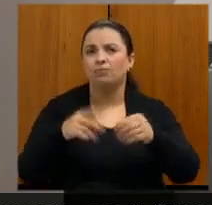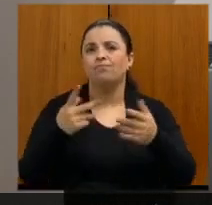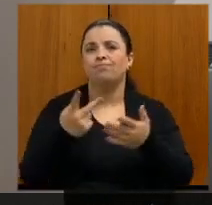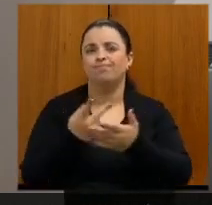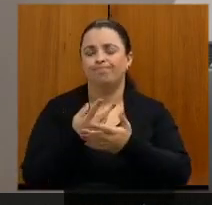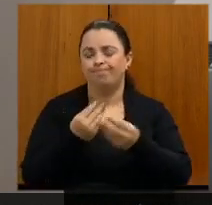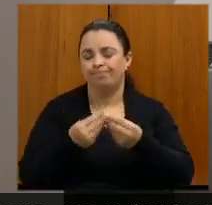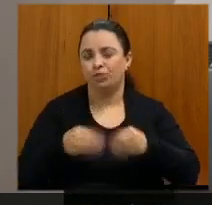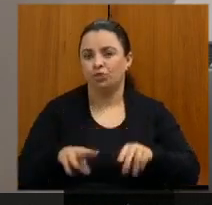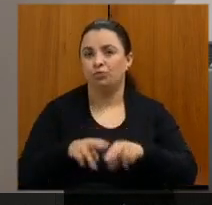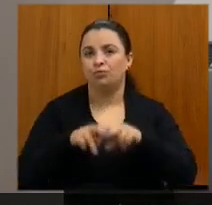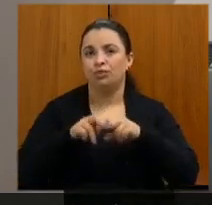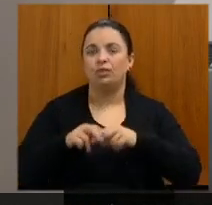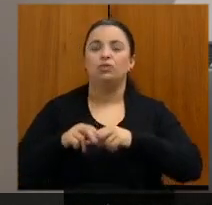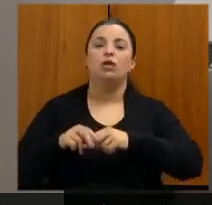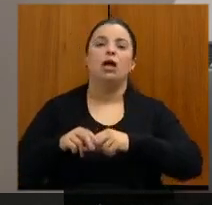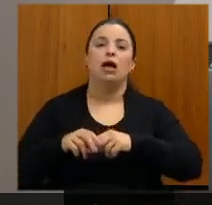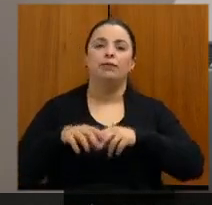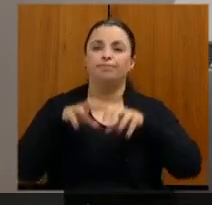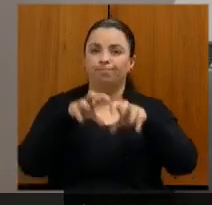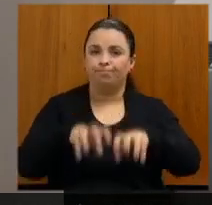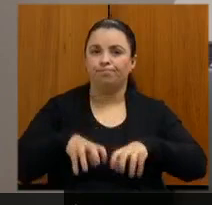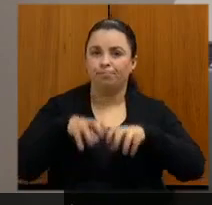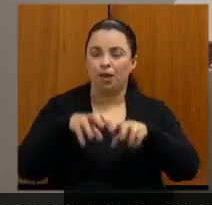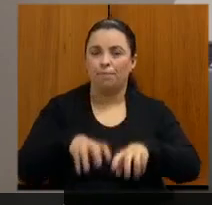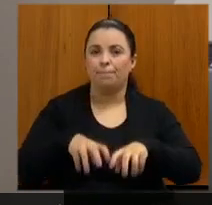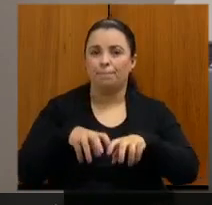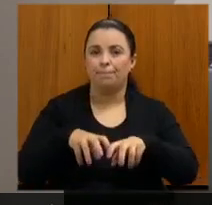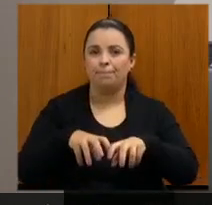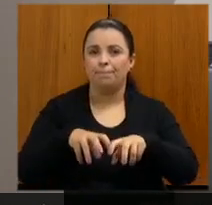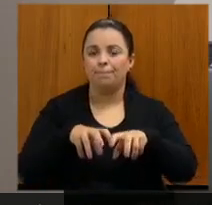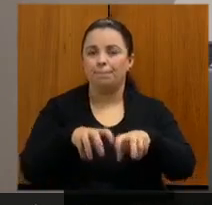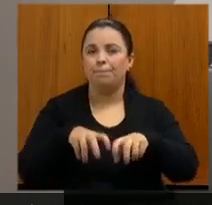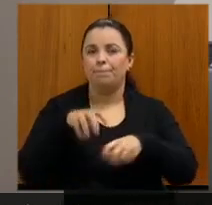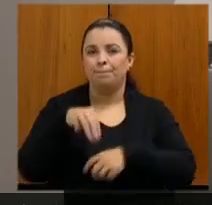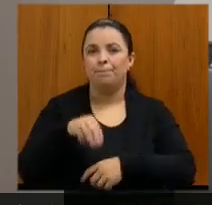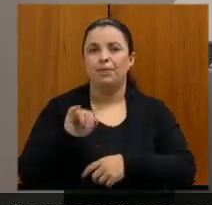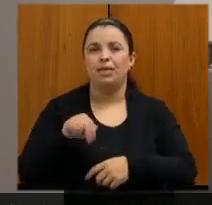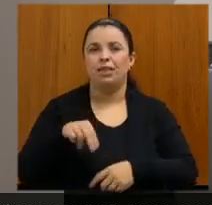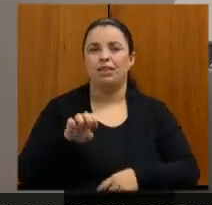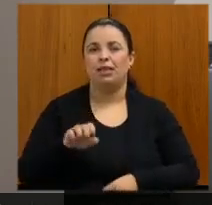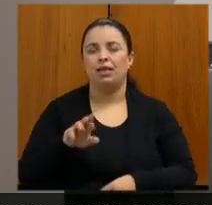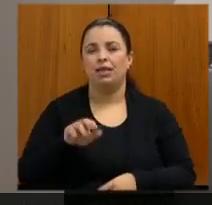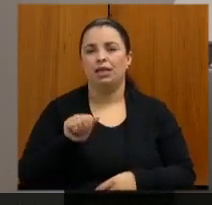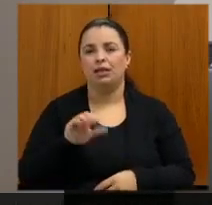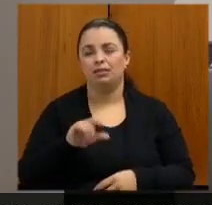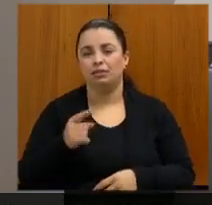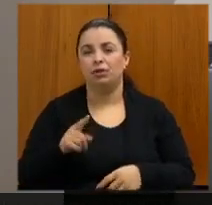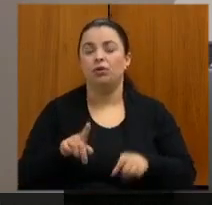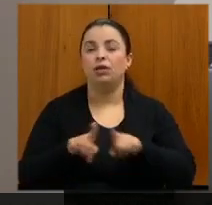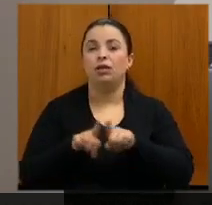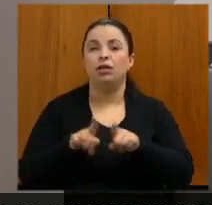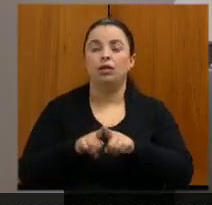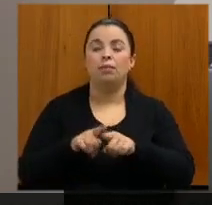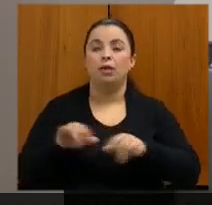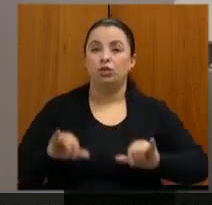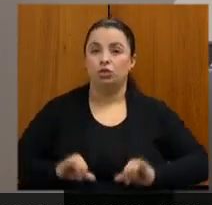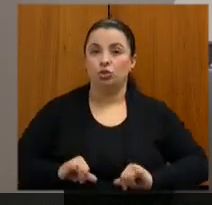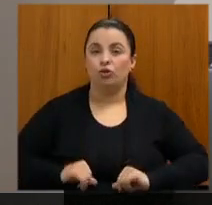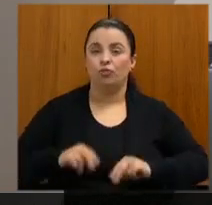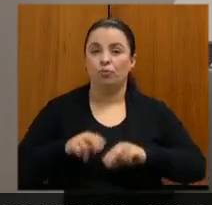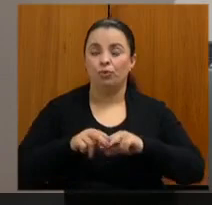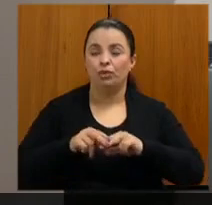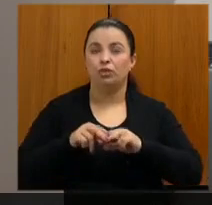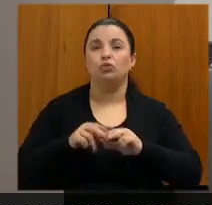que também né sofrem recorrentemente ameaças e violações de direitos com